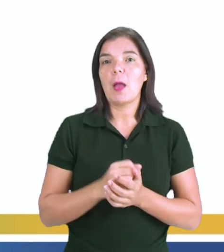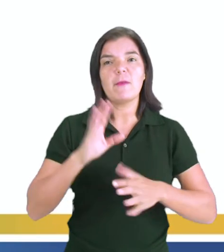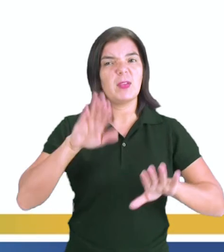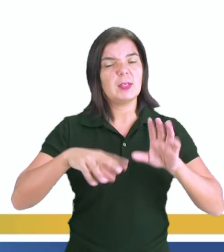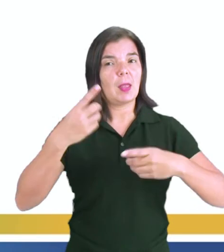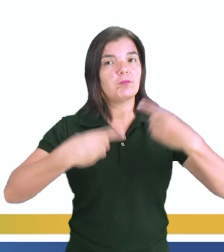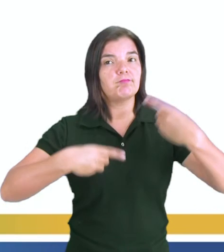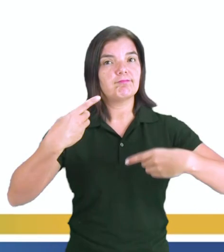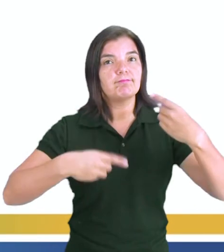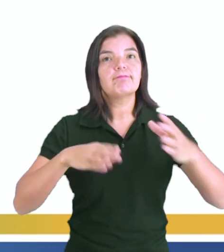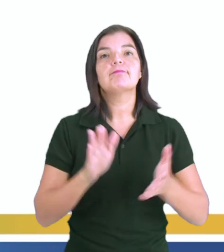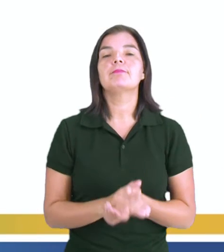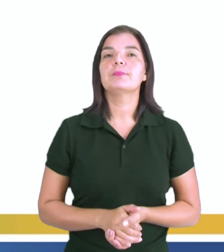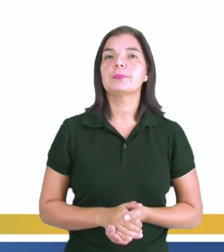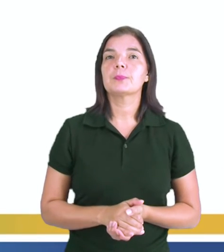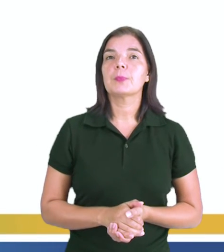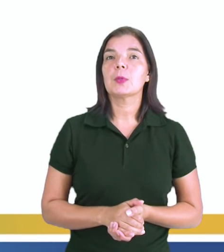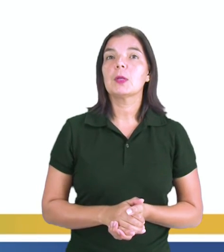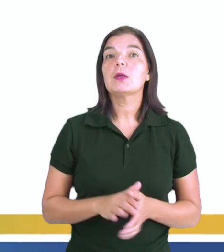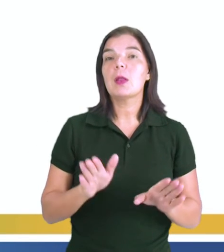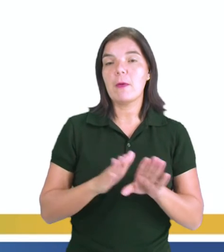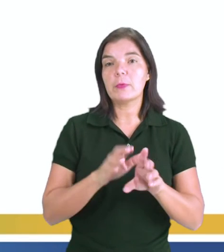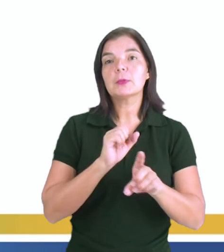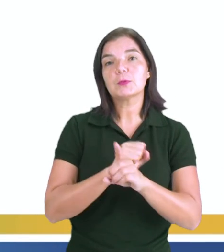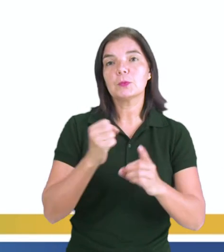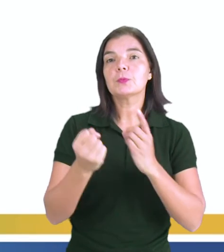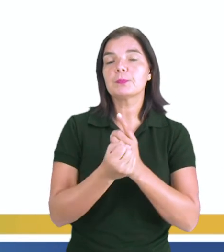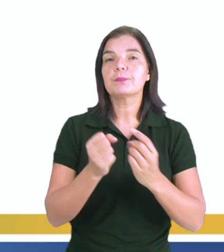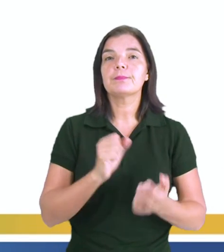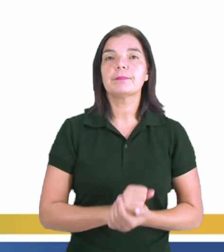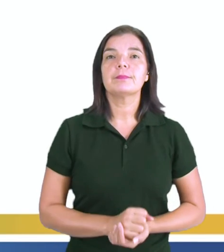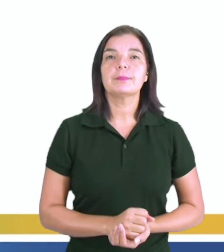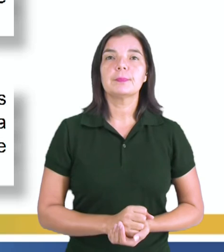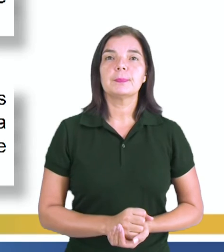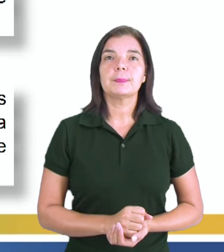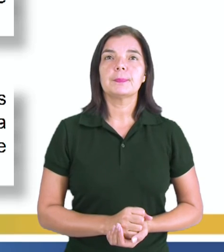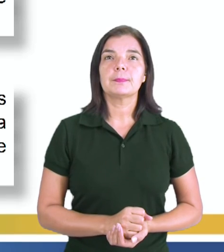Geralmente o tema polêmico e de relevância social.